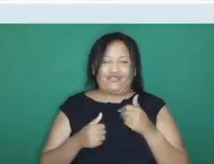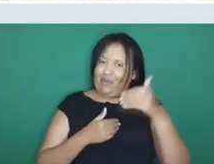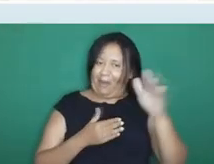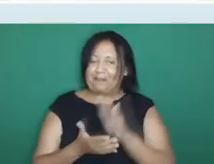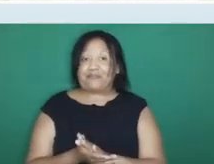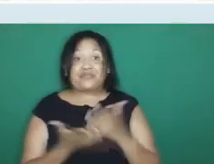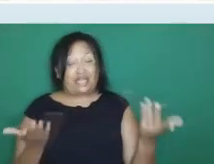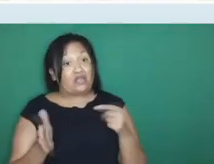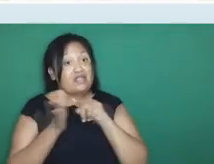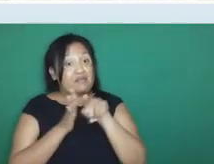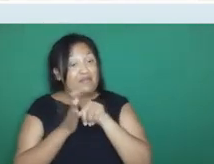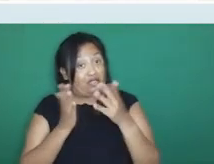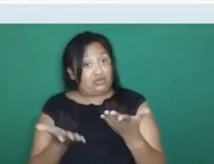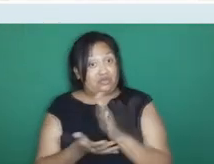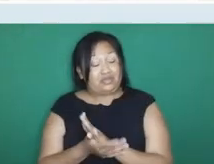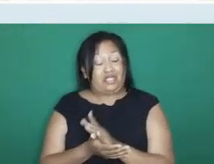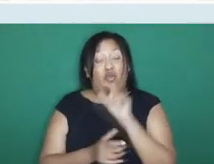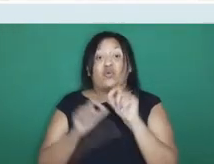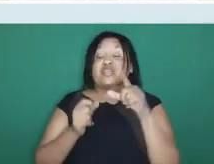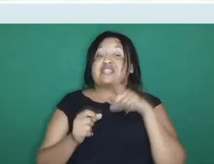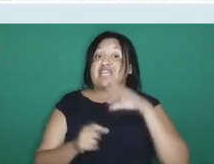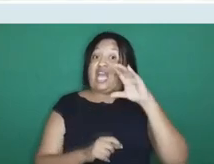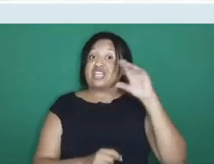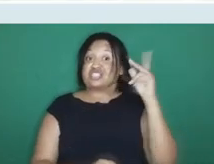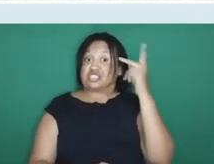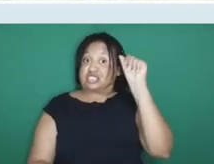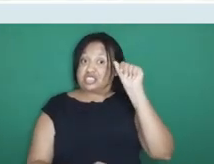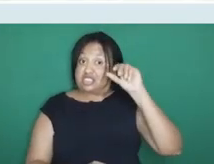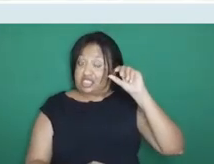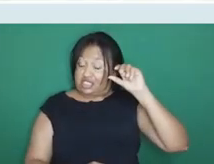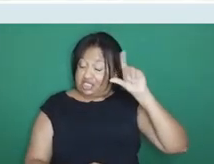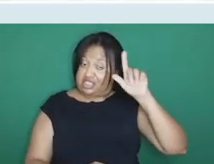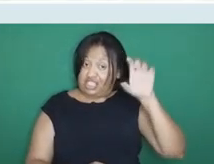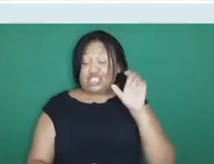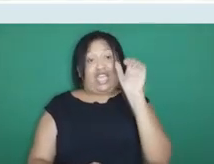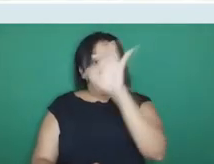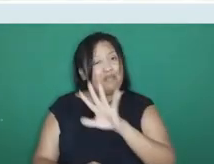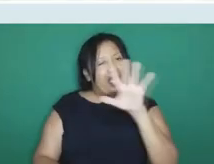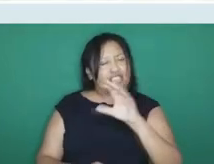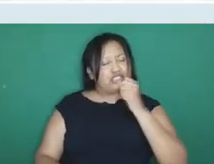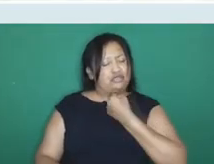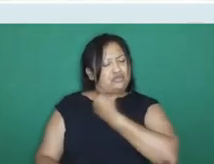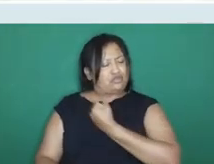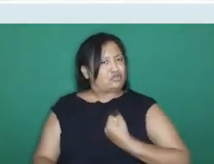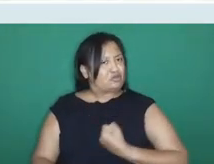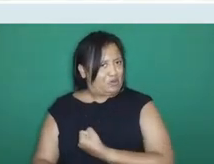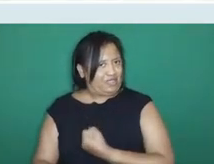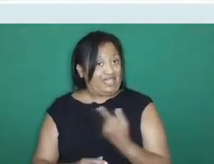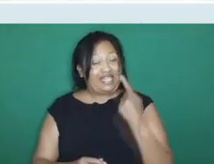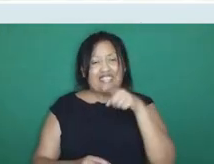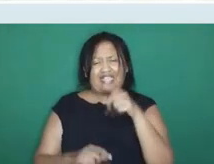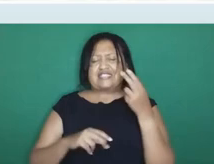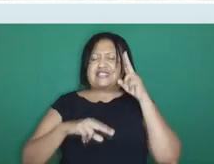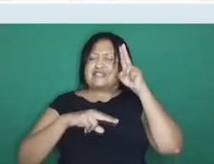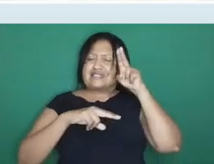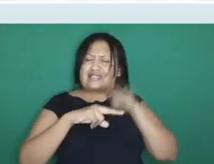lá nessa questão especificamente a gente tem aqui a charge na charge a imagem do Superman tá ele tá aqui